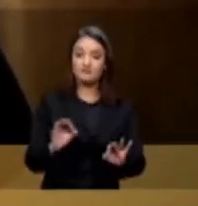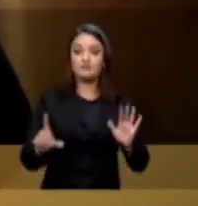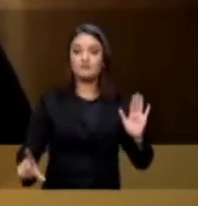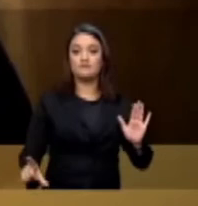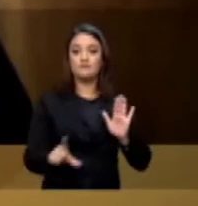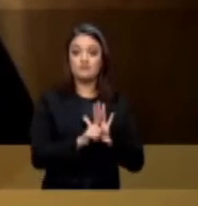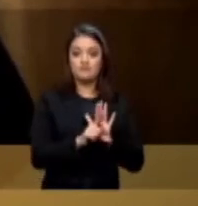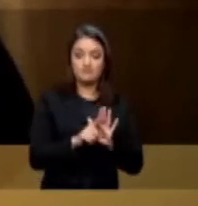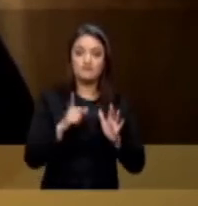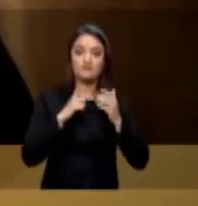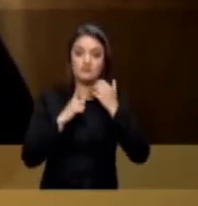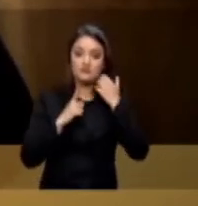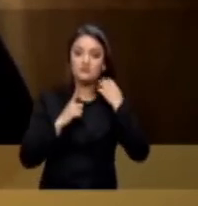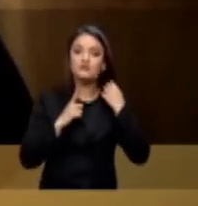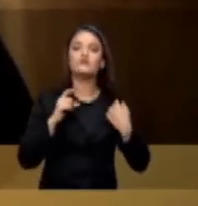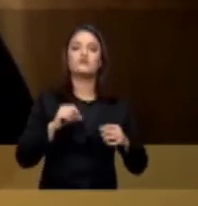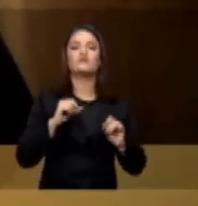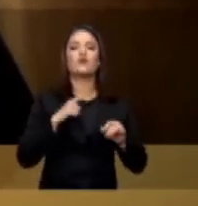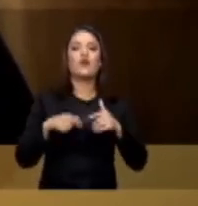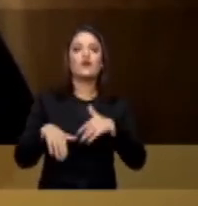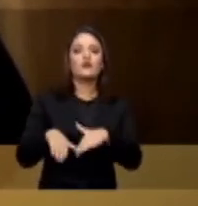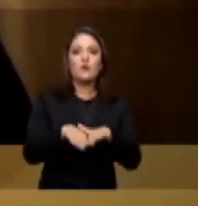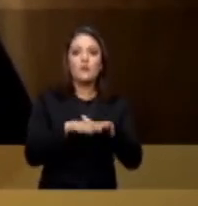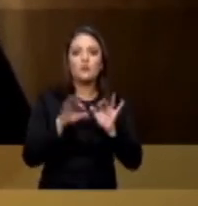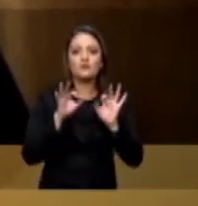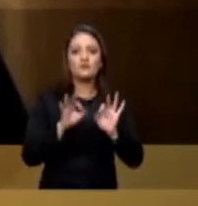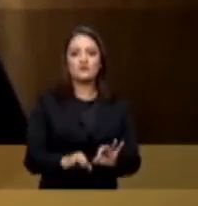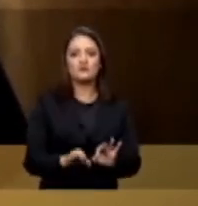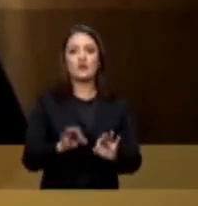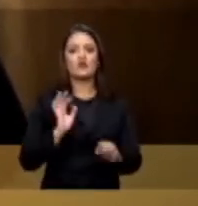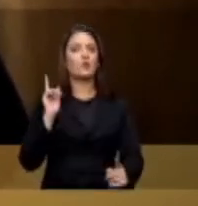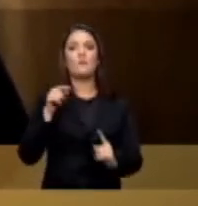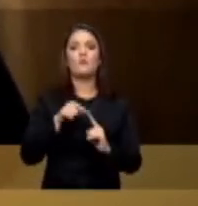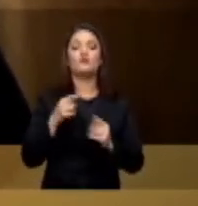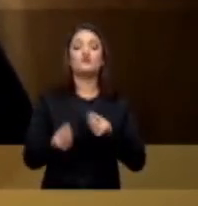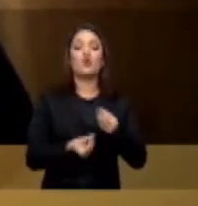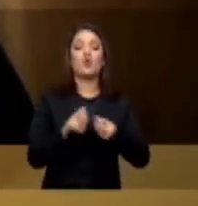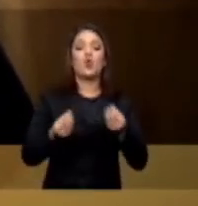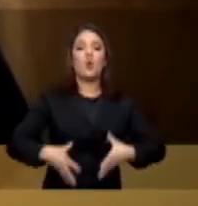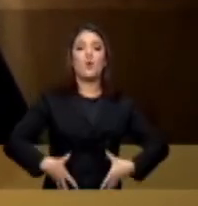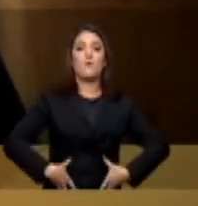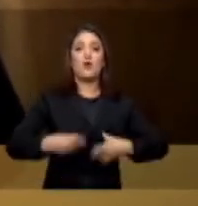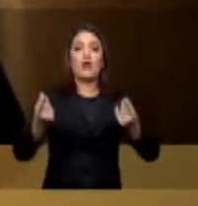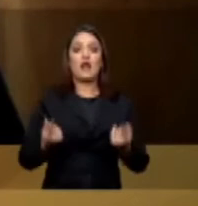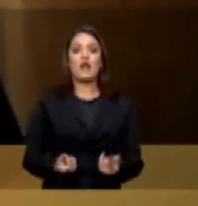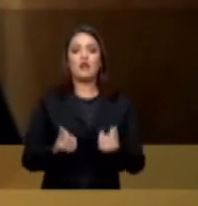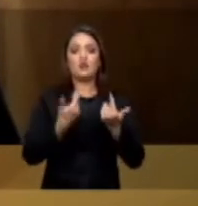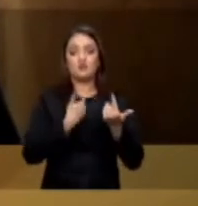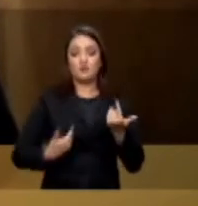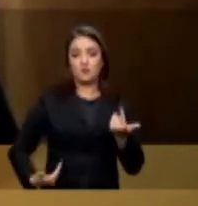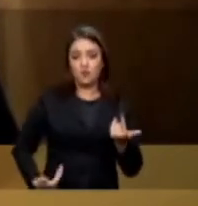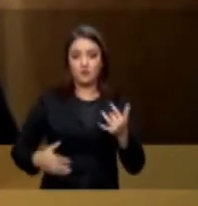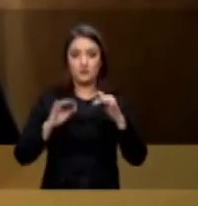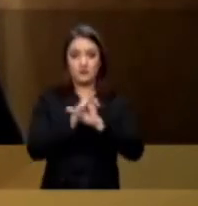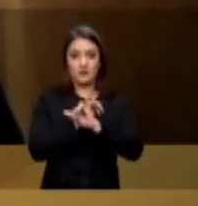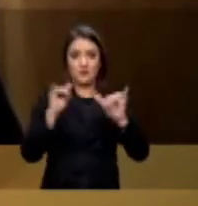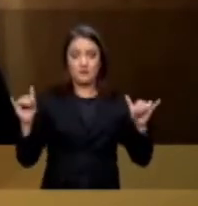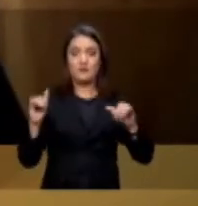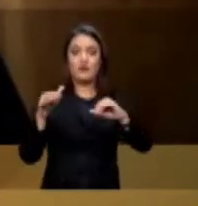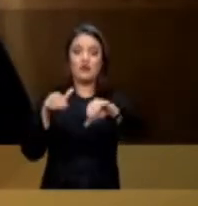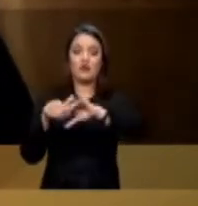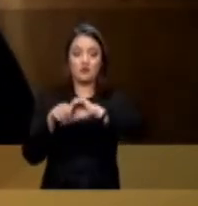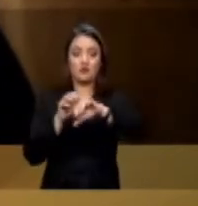da proporção, da razoabilidade do gasto público em campanhas eleitorais. Então,